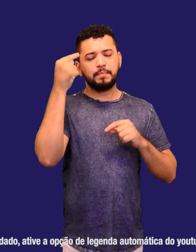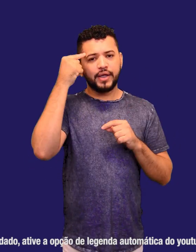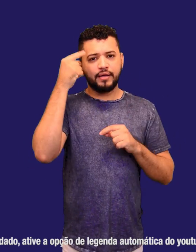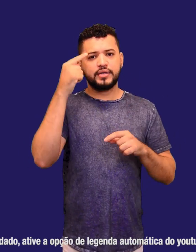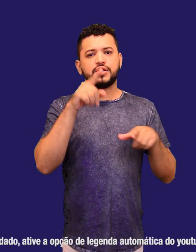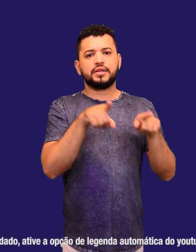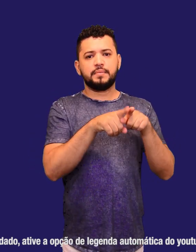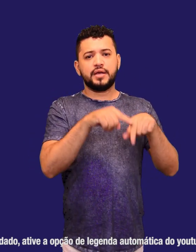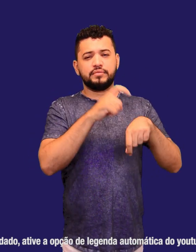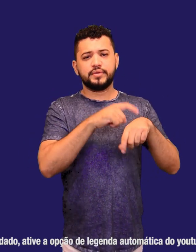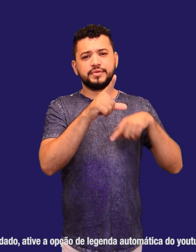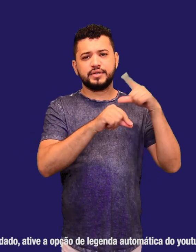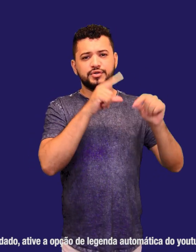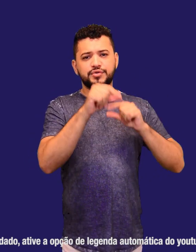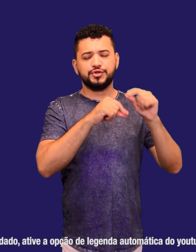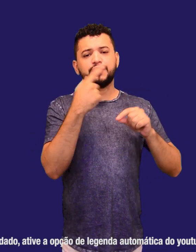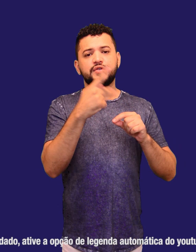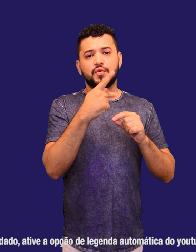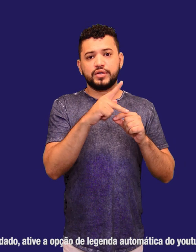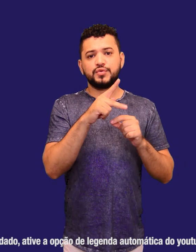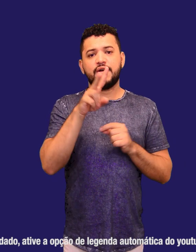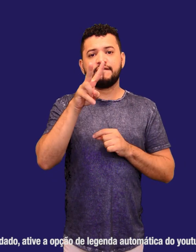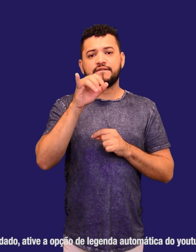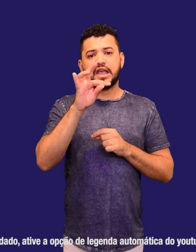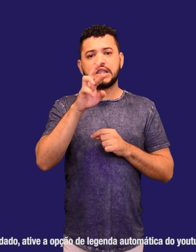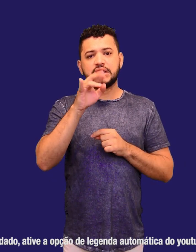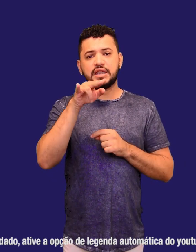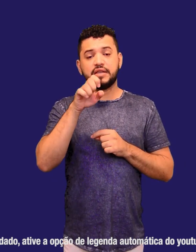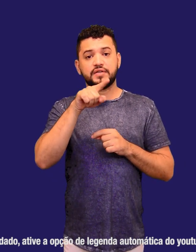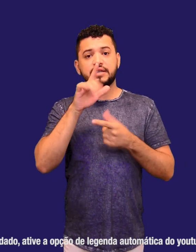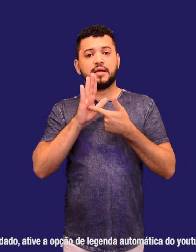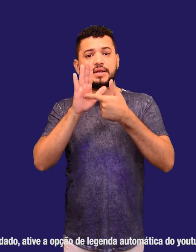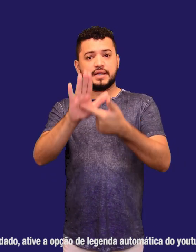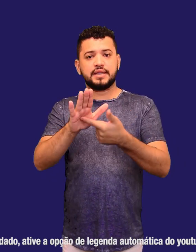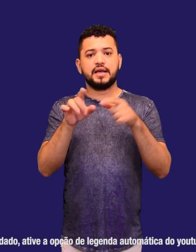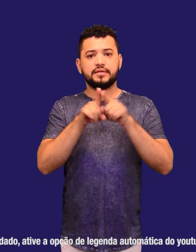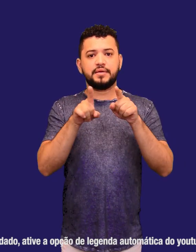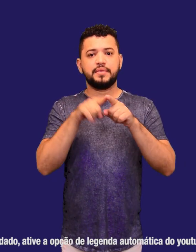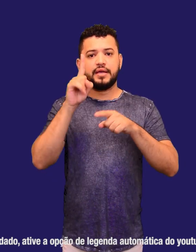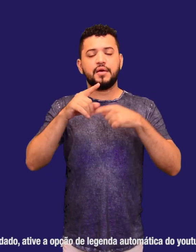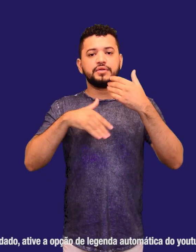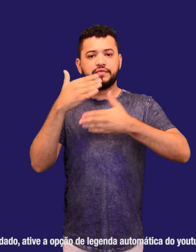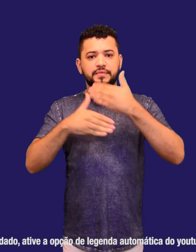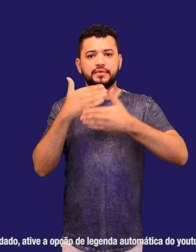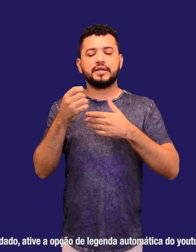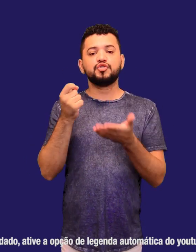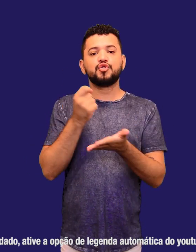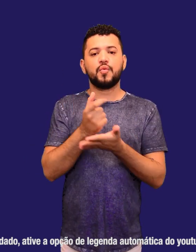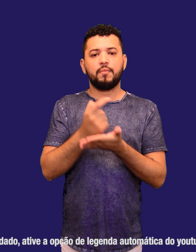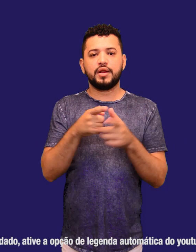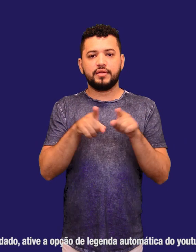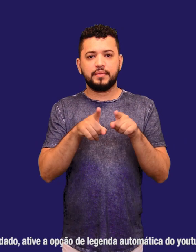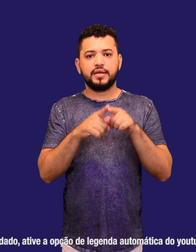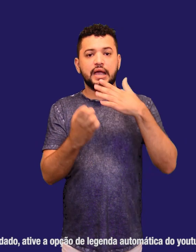processo de seleção como a sua vitrine. Você está sendo exposto ali e é um processo realmente de compra, né? Onde a